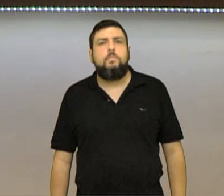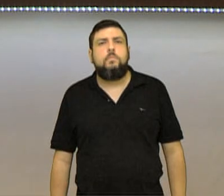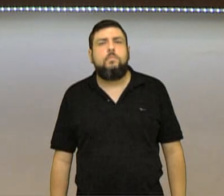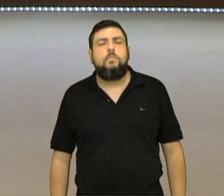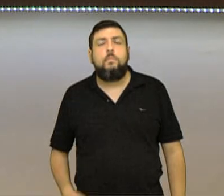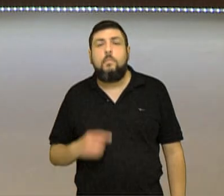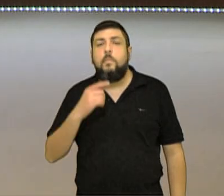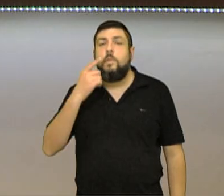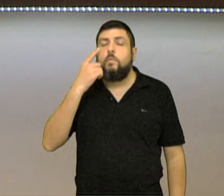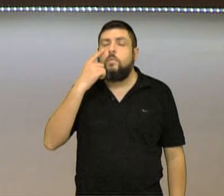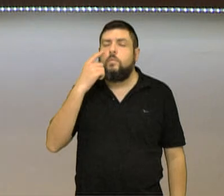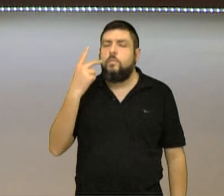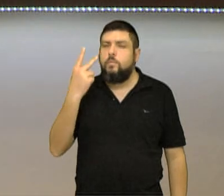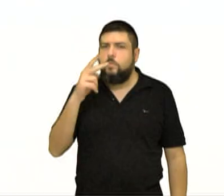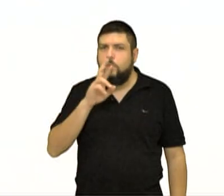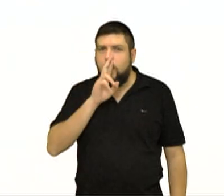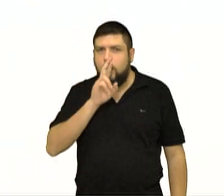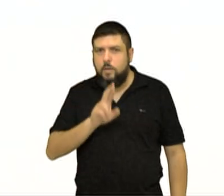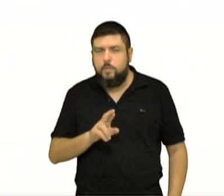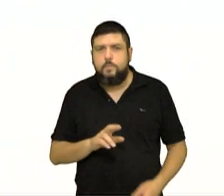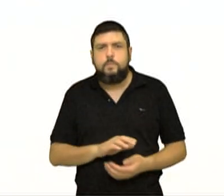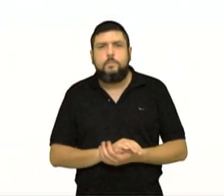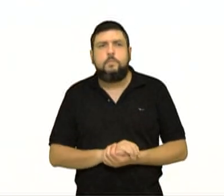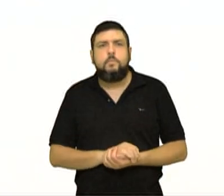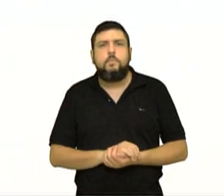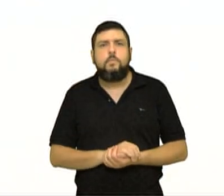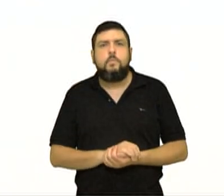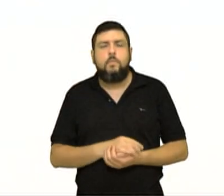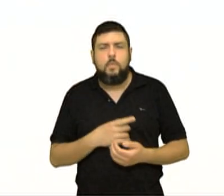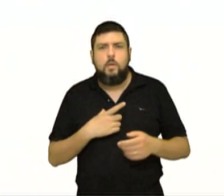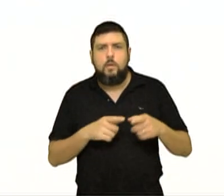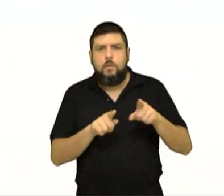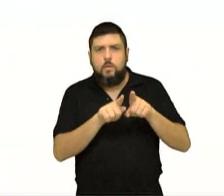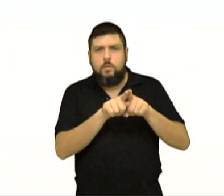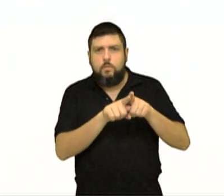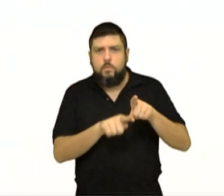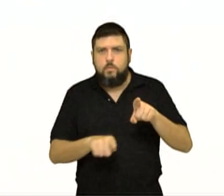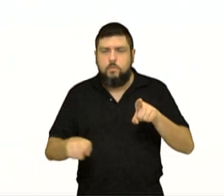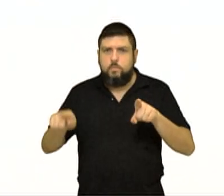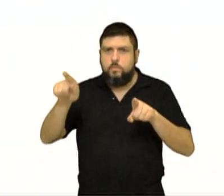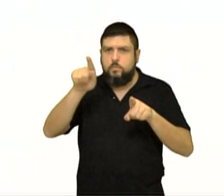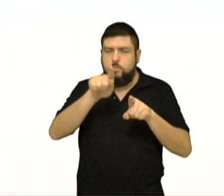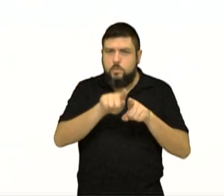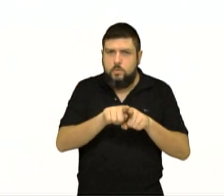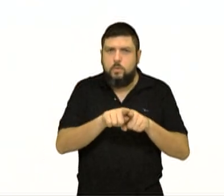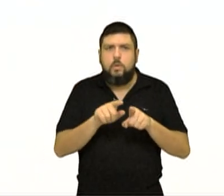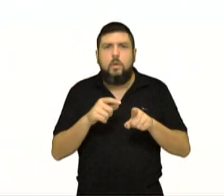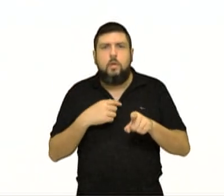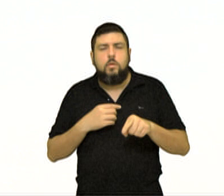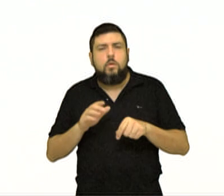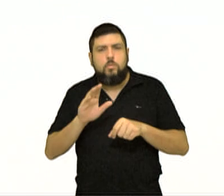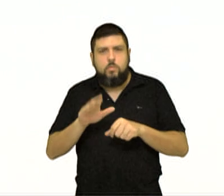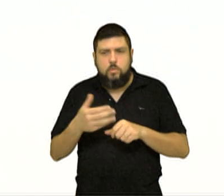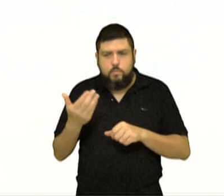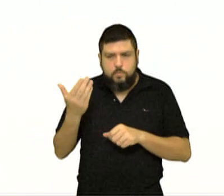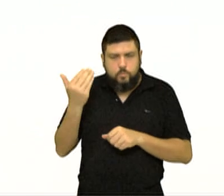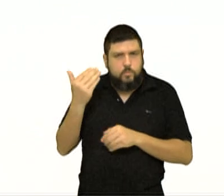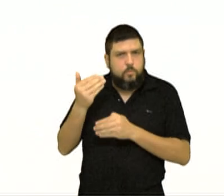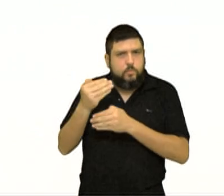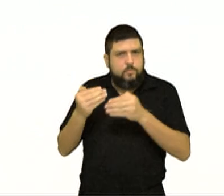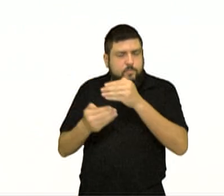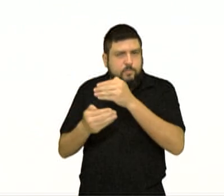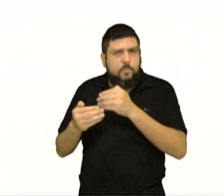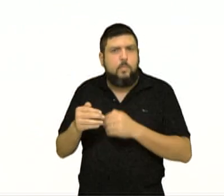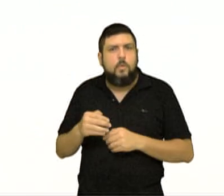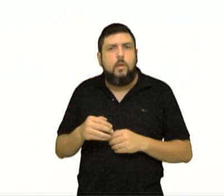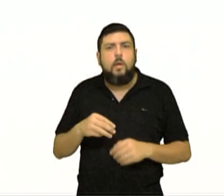Vamos ver o que você respondeu lá. Então, gente, aqui temos o ciclo, tá? Do que a gente está falando, aquele ciclo que a gente viu nas telas anteriores ali.